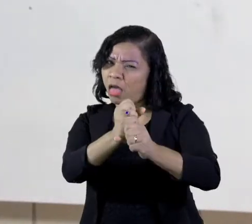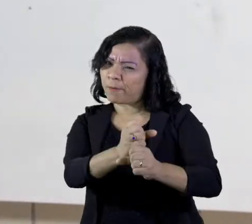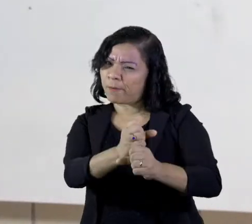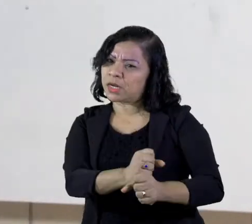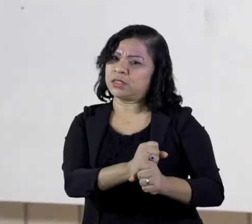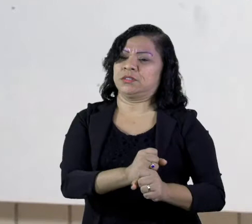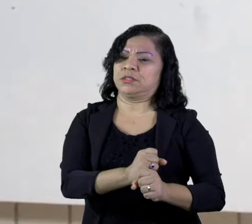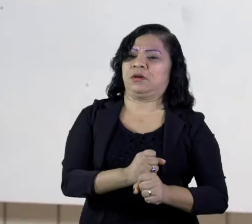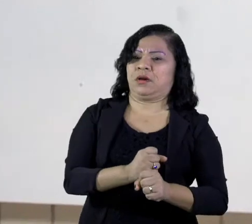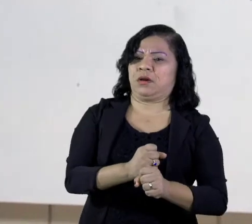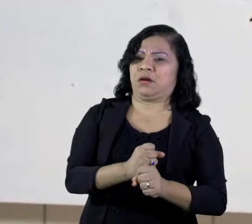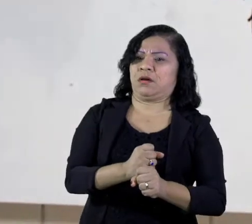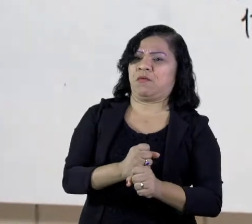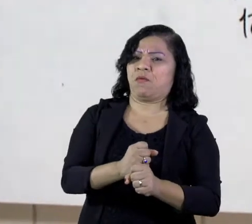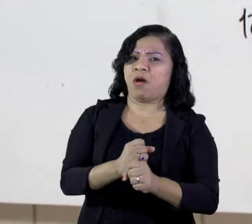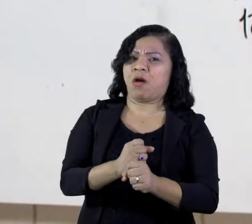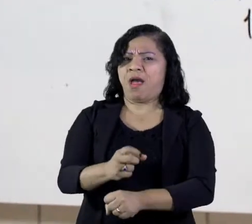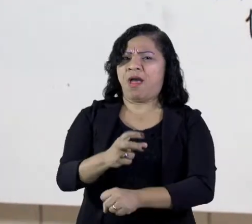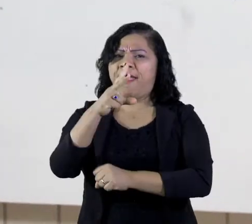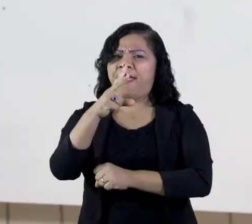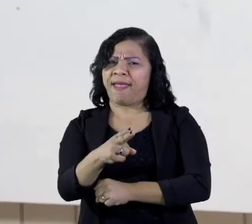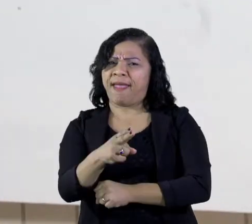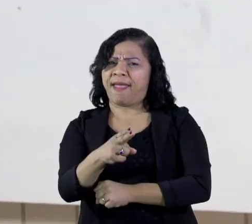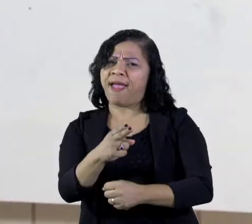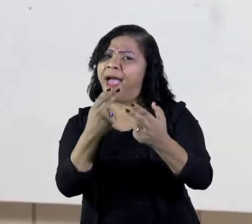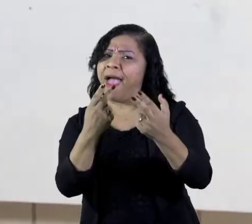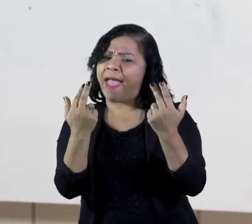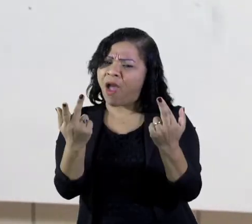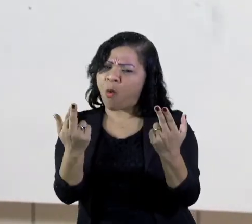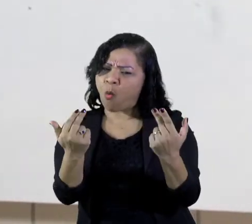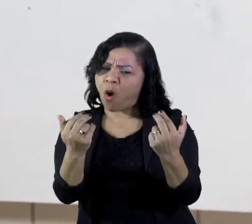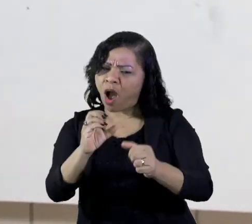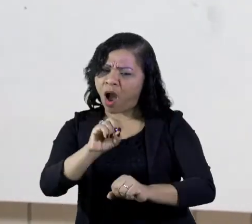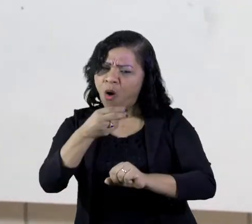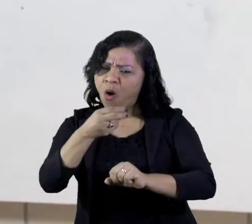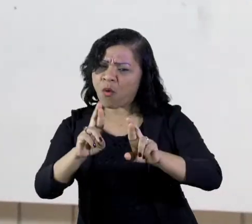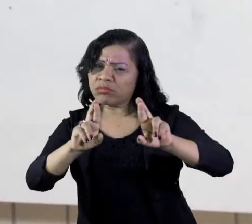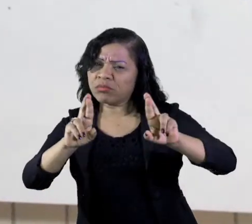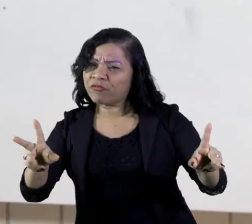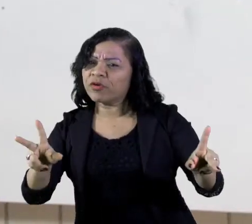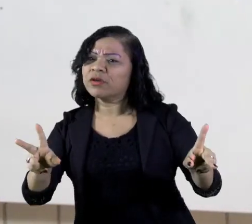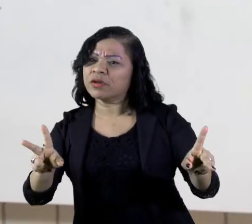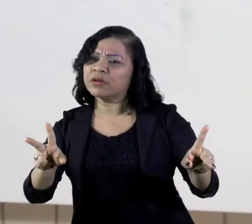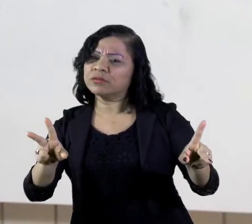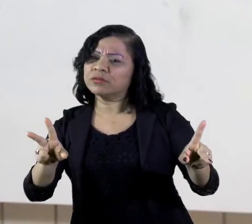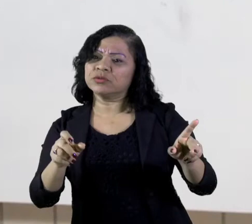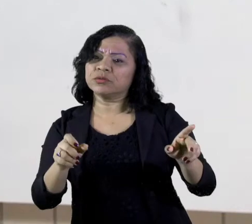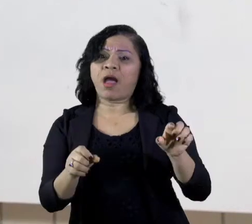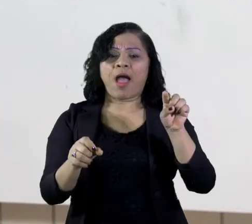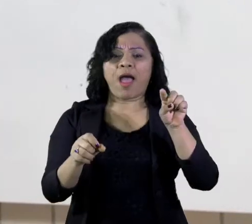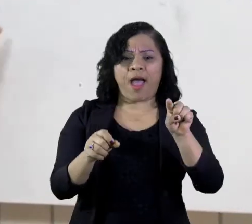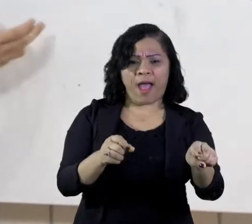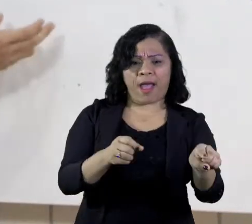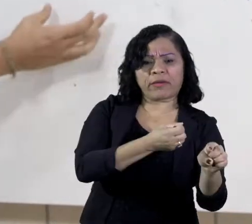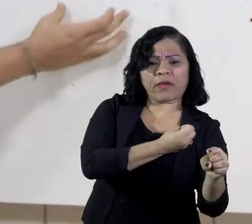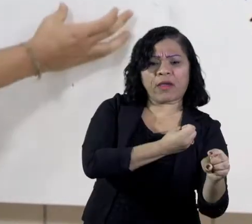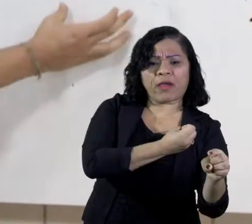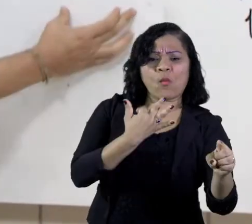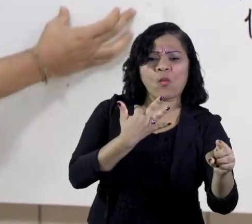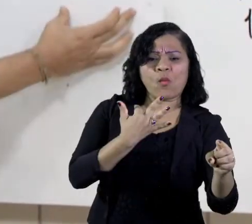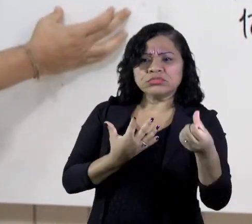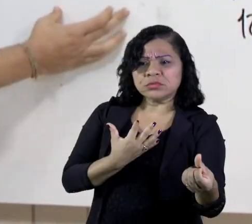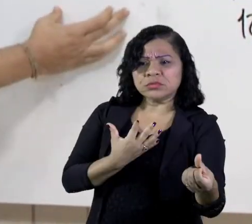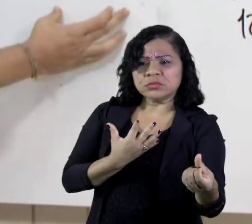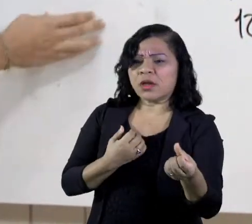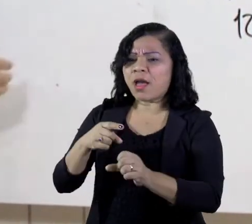ela é igual ou é diferente a essa operação aqui? Aqui eu tenho a quantidade de 6 e aqui eu tenho a quantidade